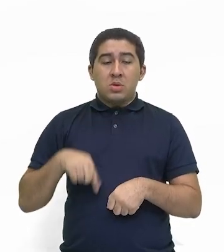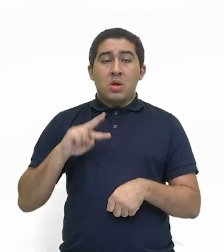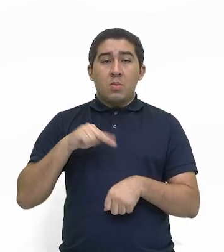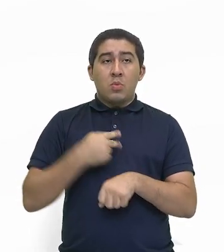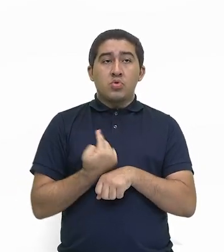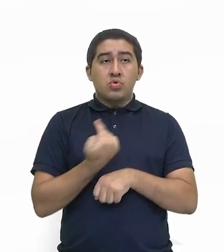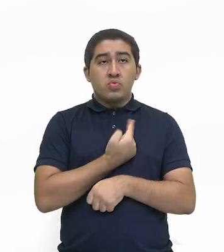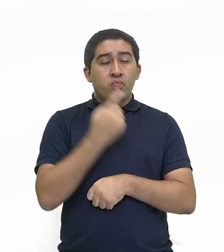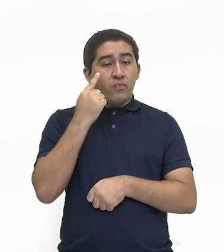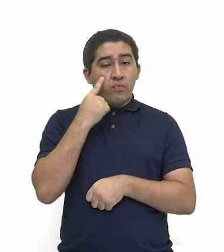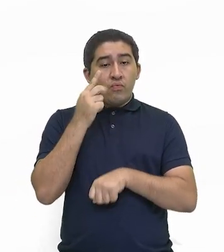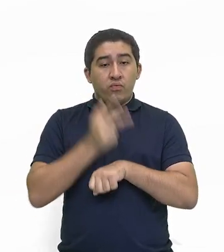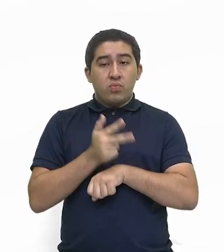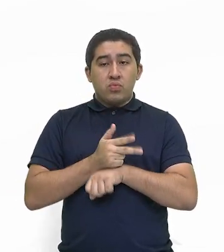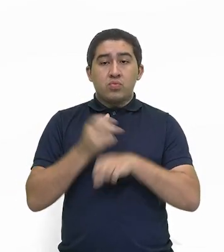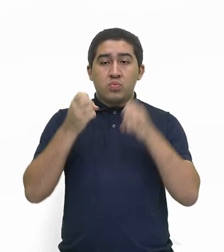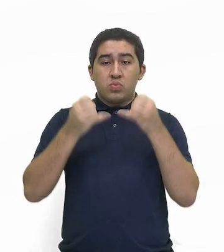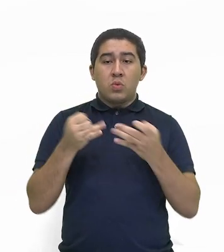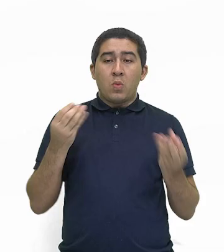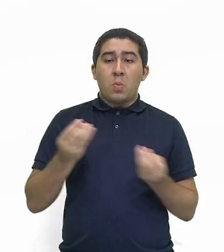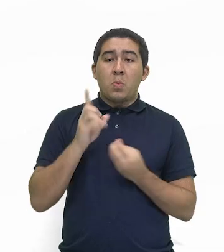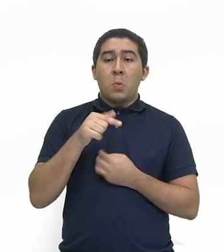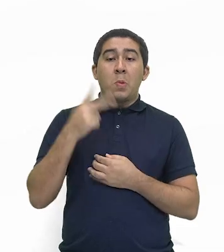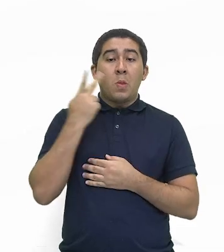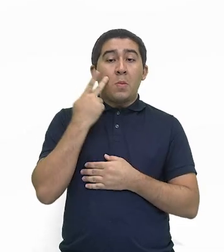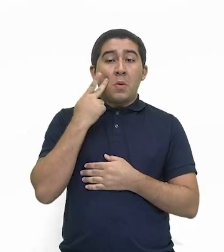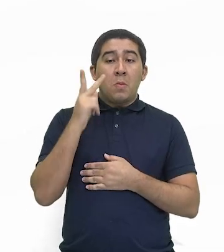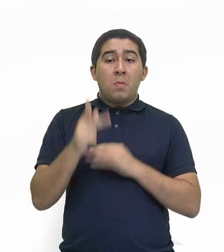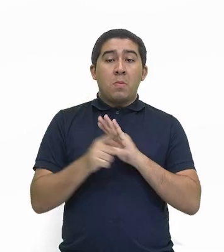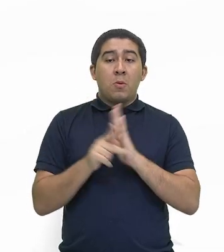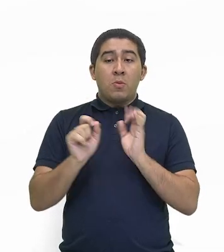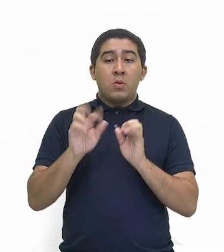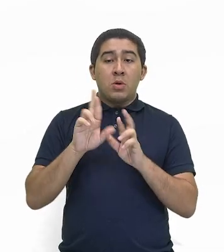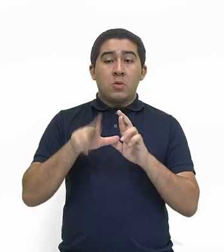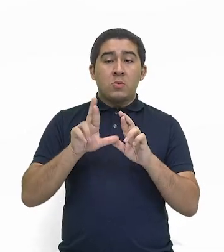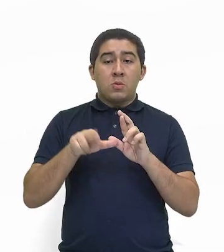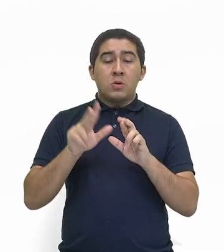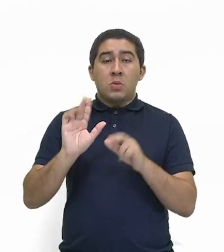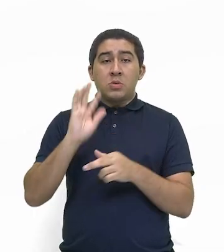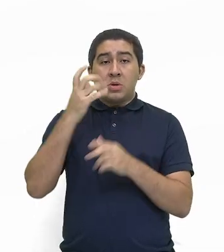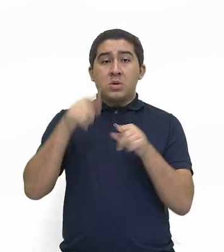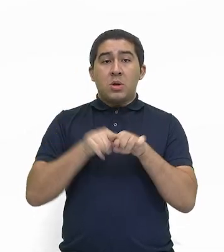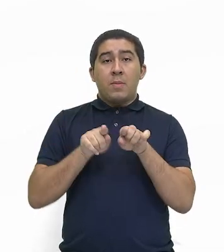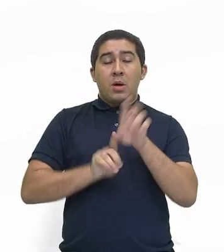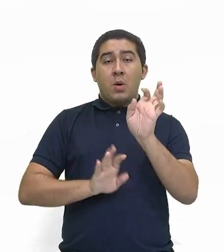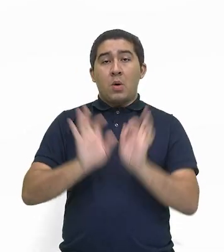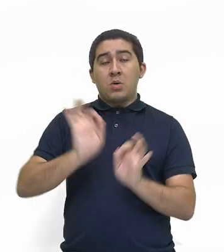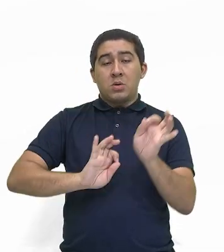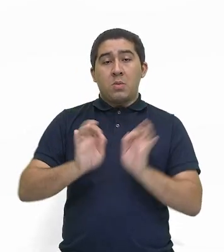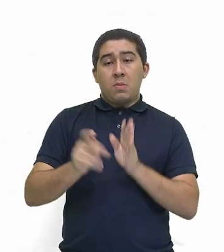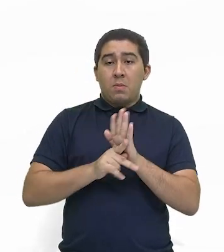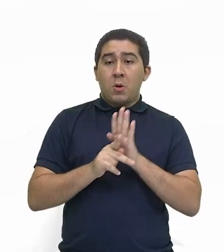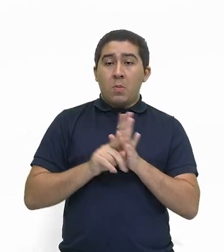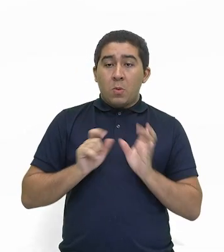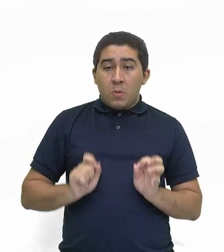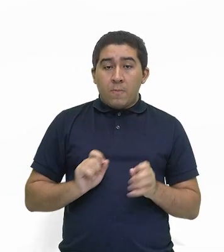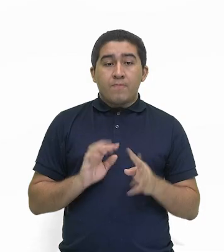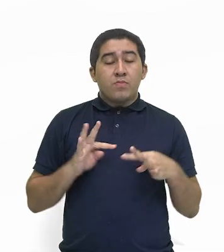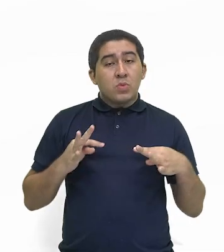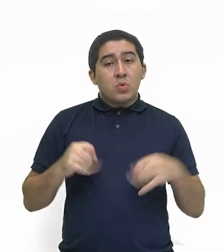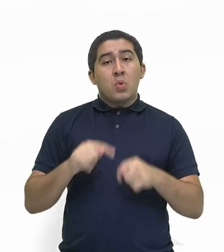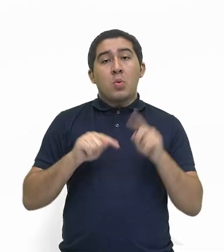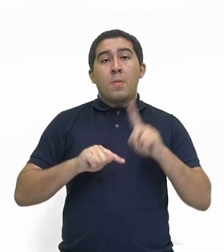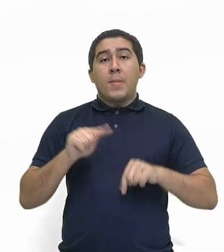vídeo, a gente vai ver, né, como isso é comum, essa reciclagem aí e essa desmontagem aí de todos